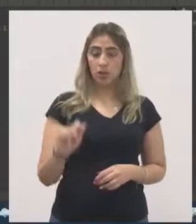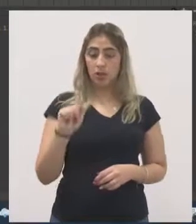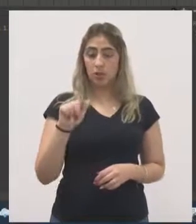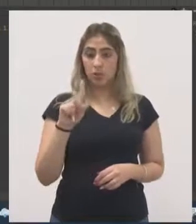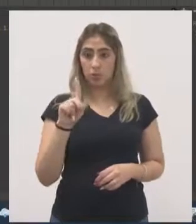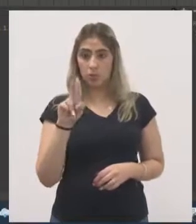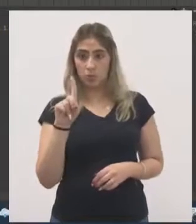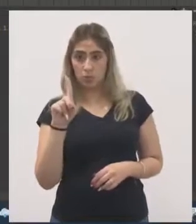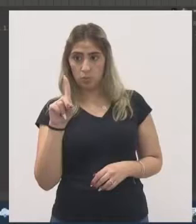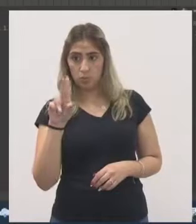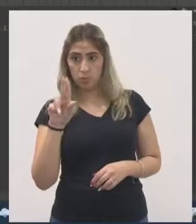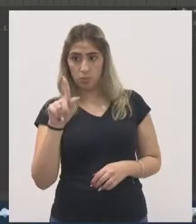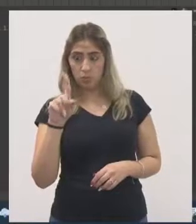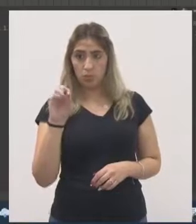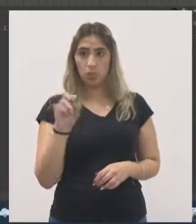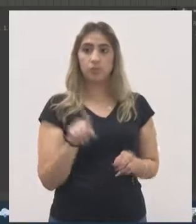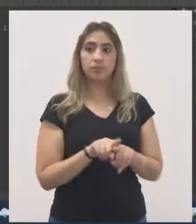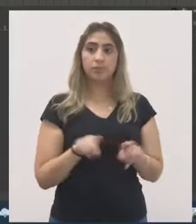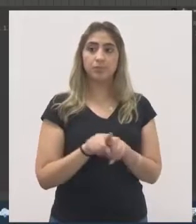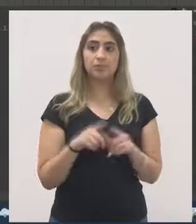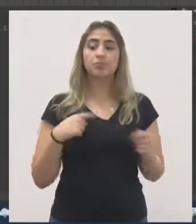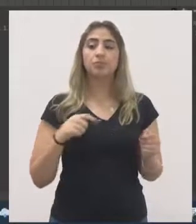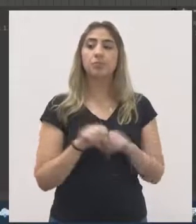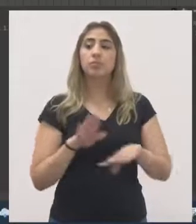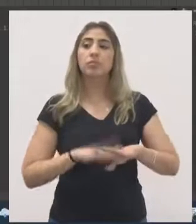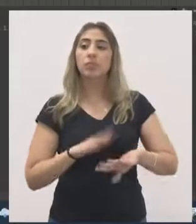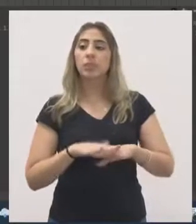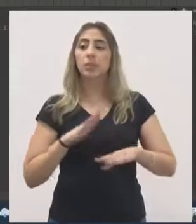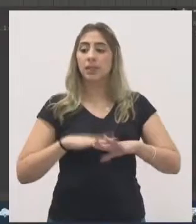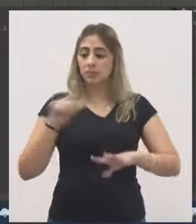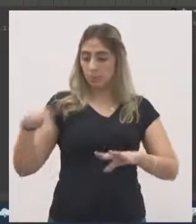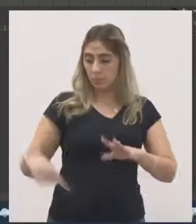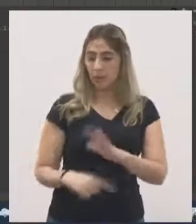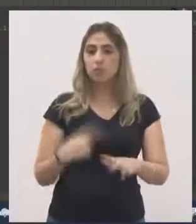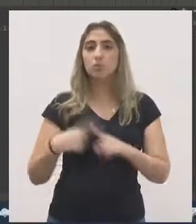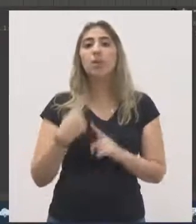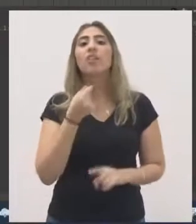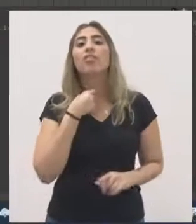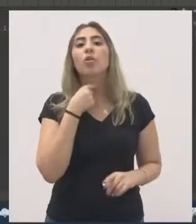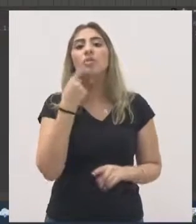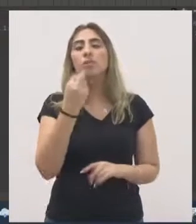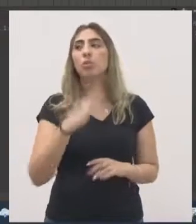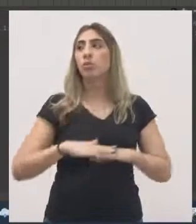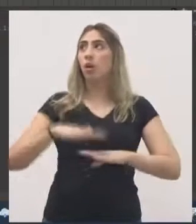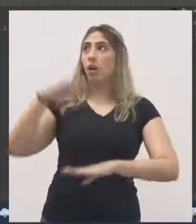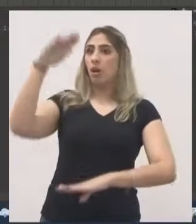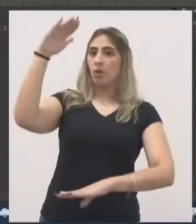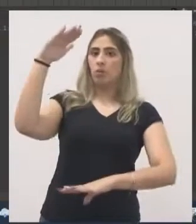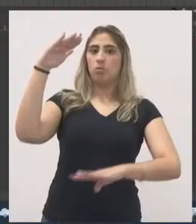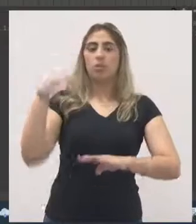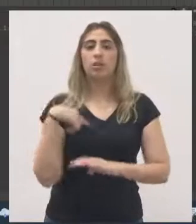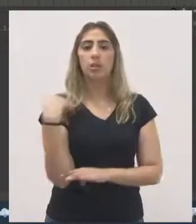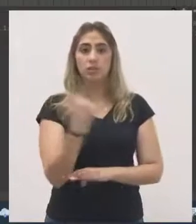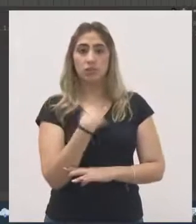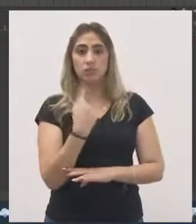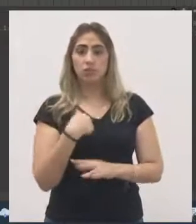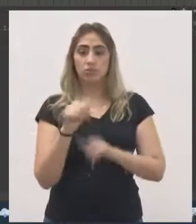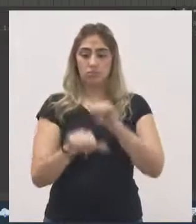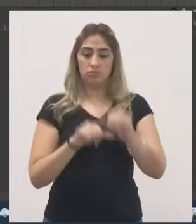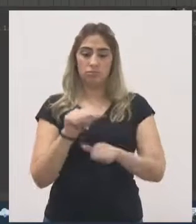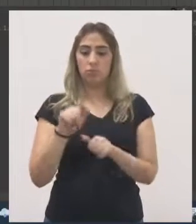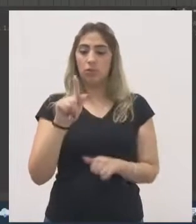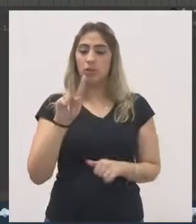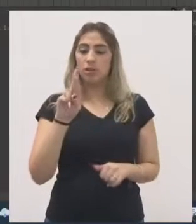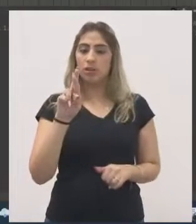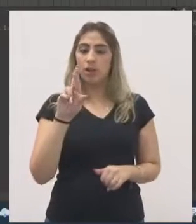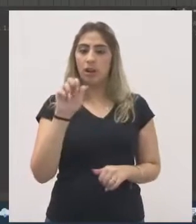né? A gente falou que ia trazer ele um pouco mais para baixo, porque a voz dela está muito aguda. E a gente acrescentou um pouco de grave